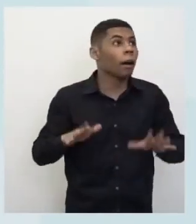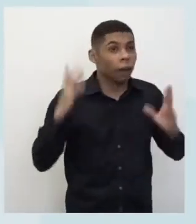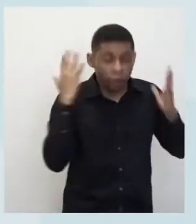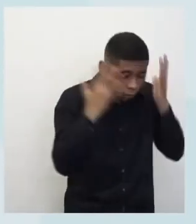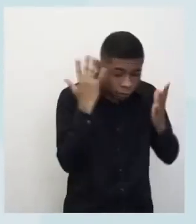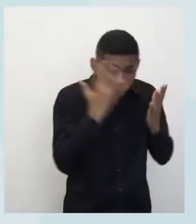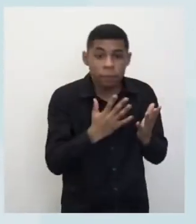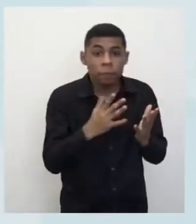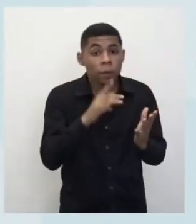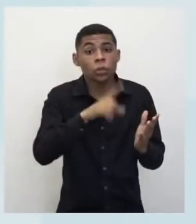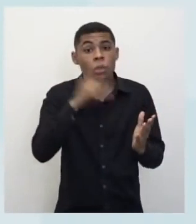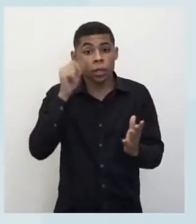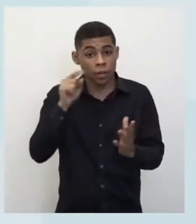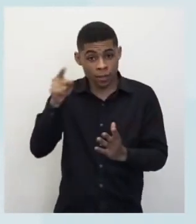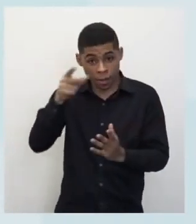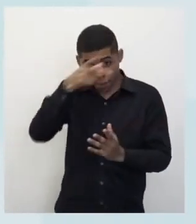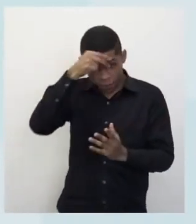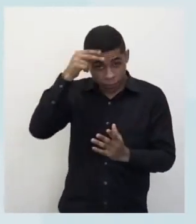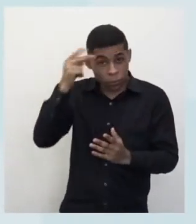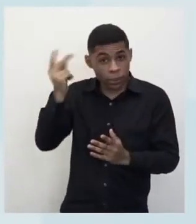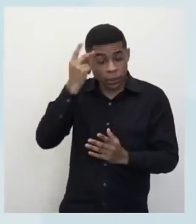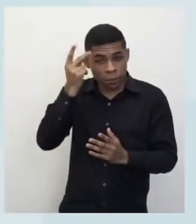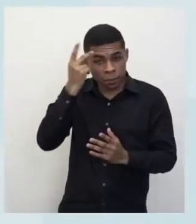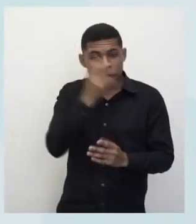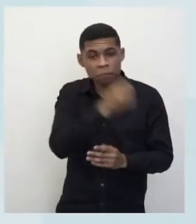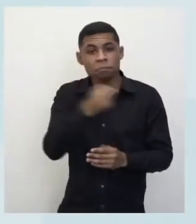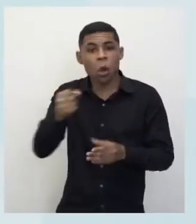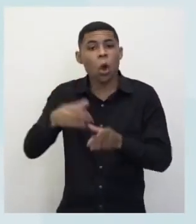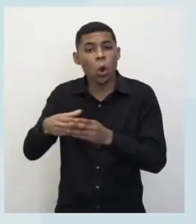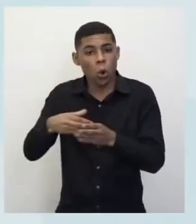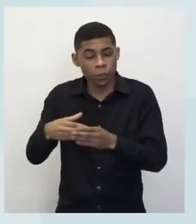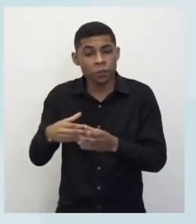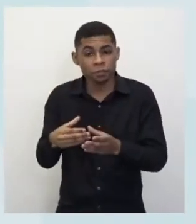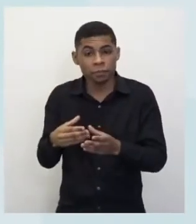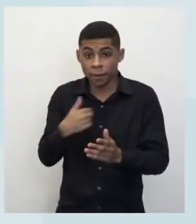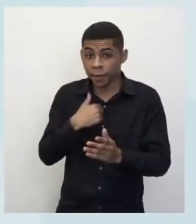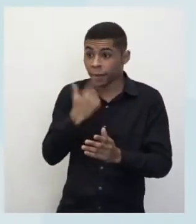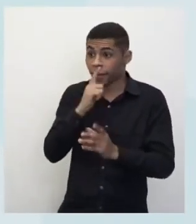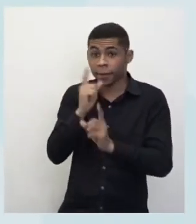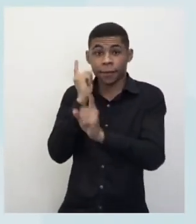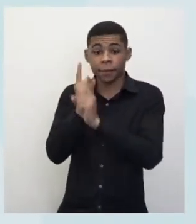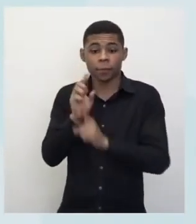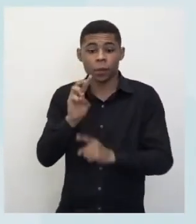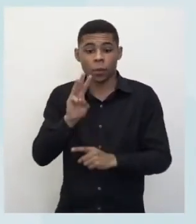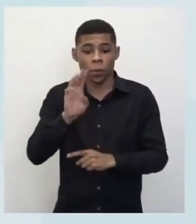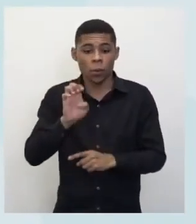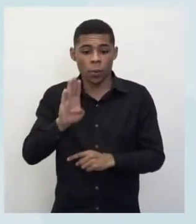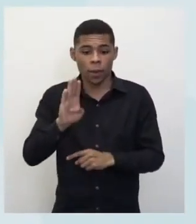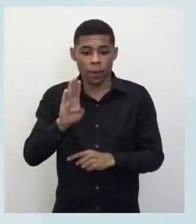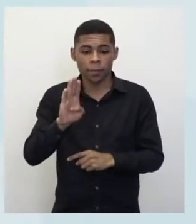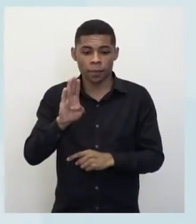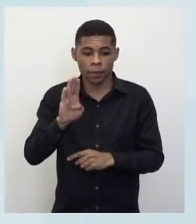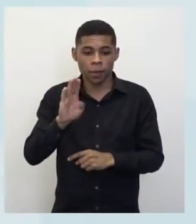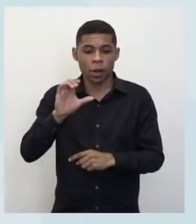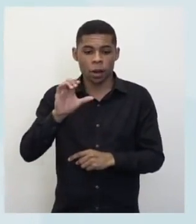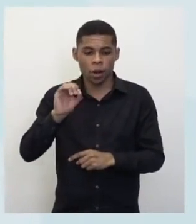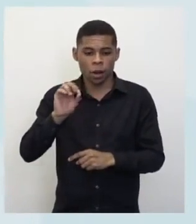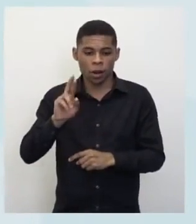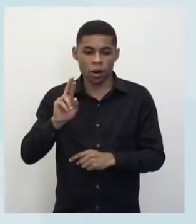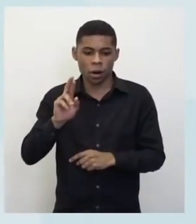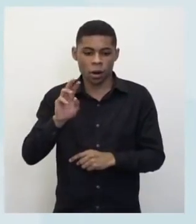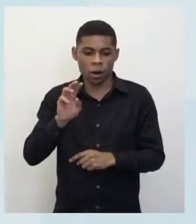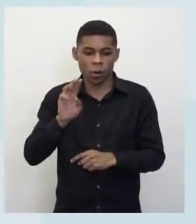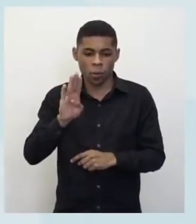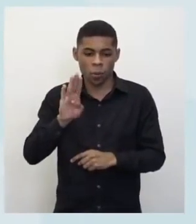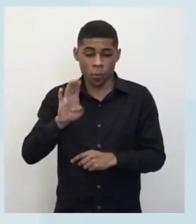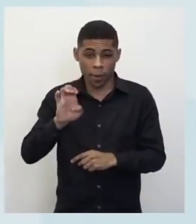São Paulo. Por intermédio desse concurso, eu conheci a equipe da Webcorp Games. Juntos desenvolvemos